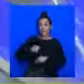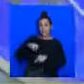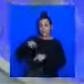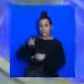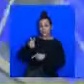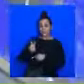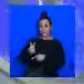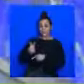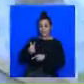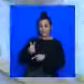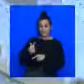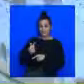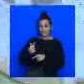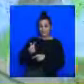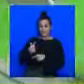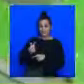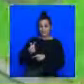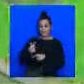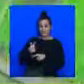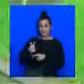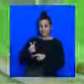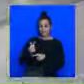5.